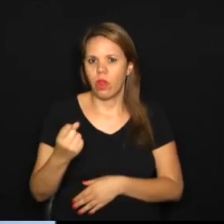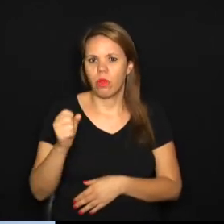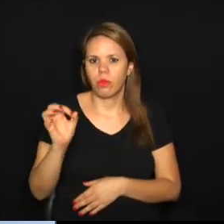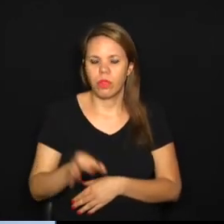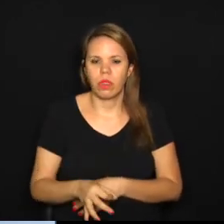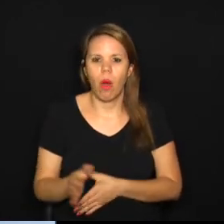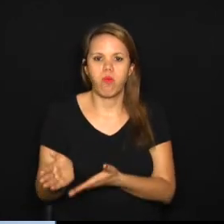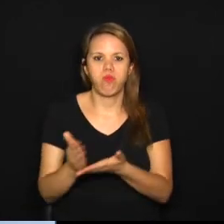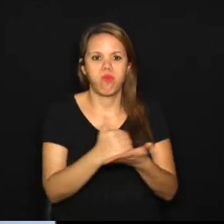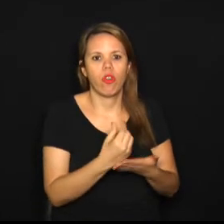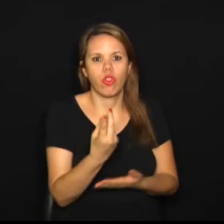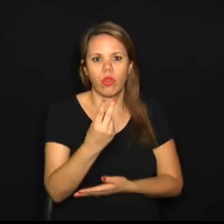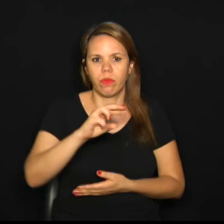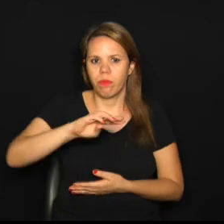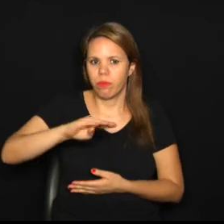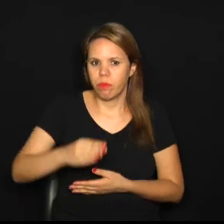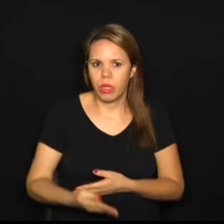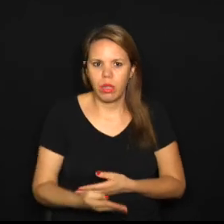uma arrecadação de